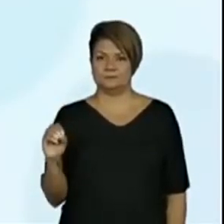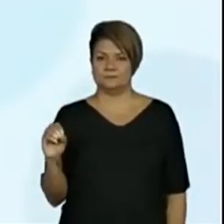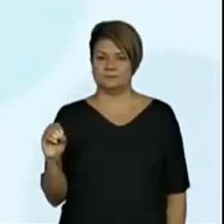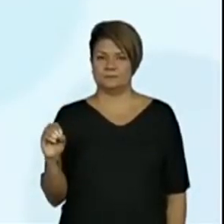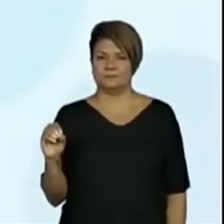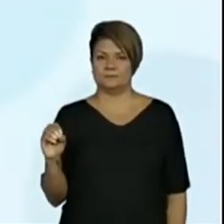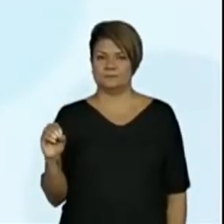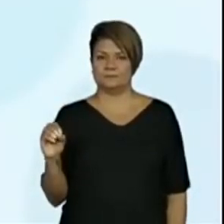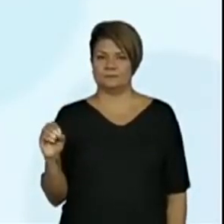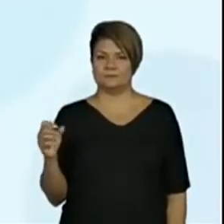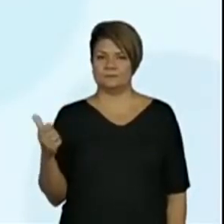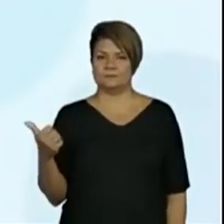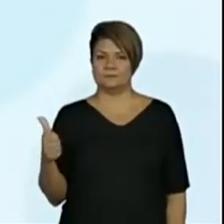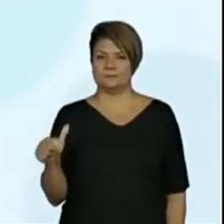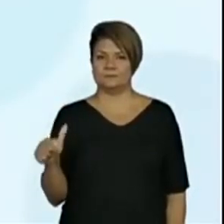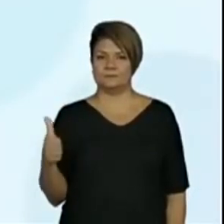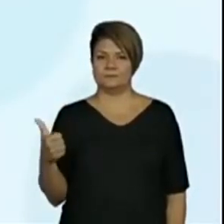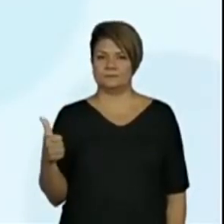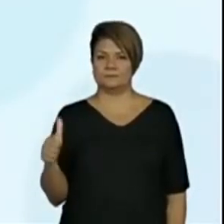dez,